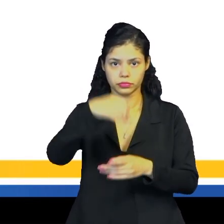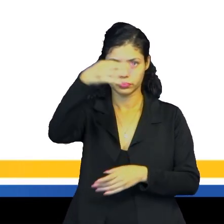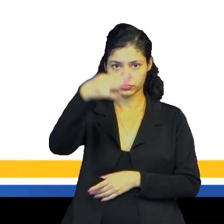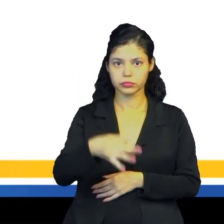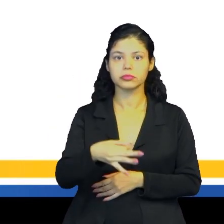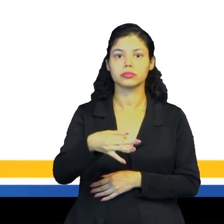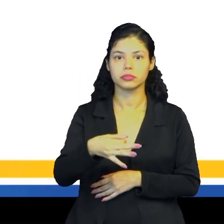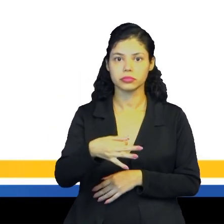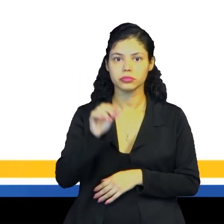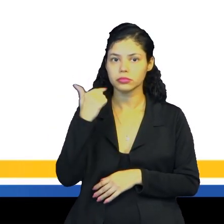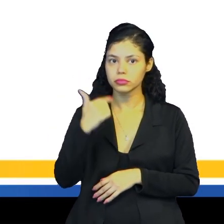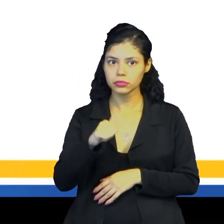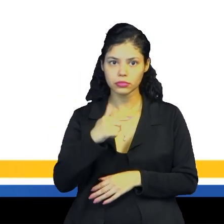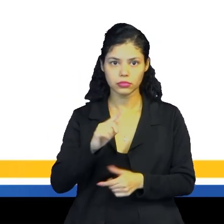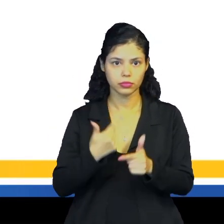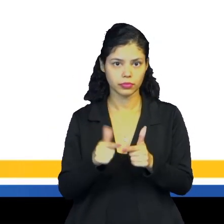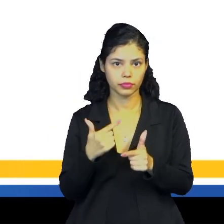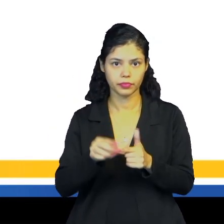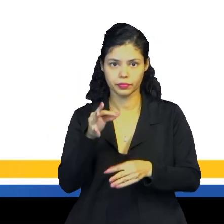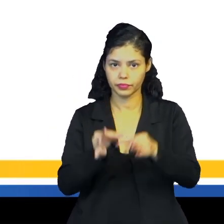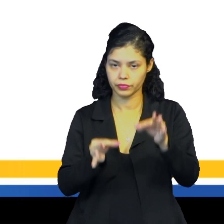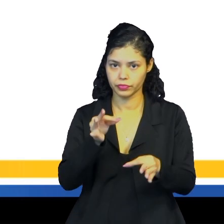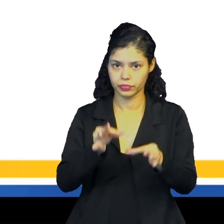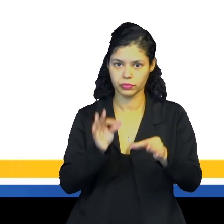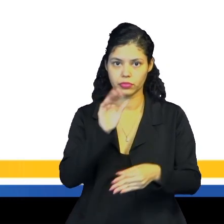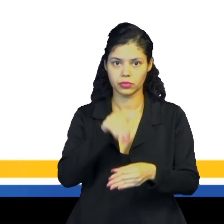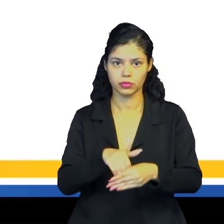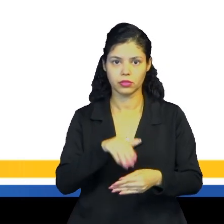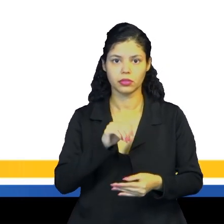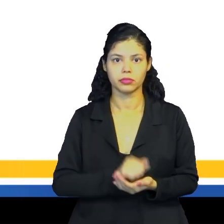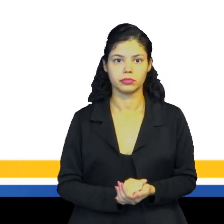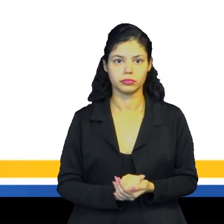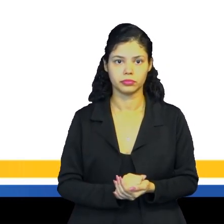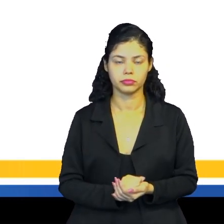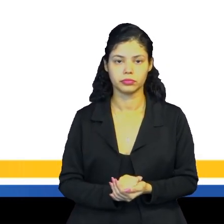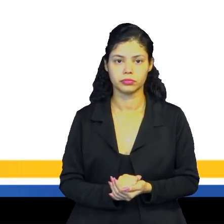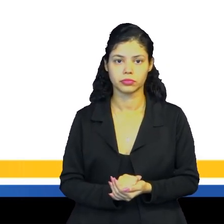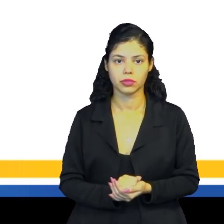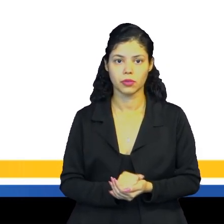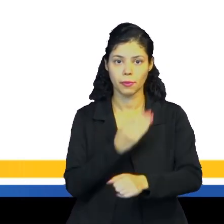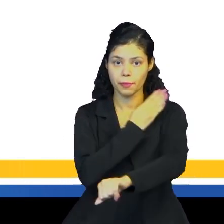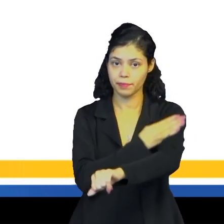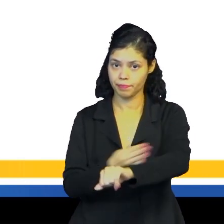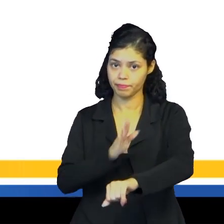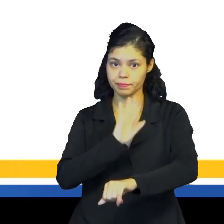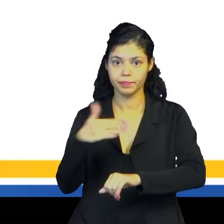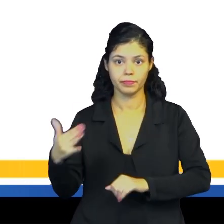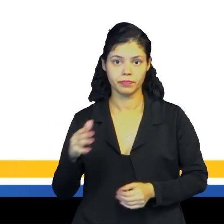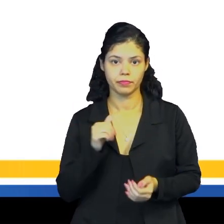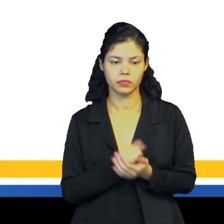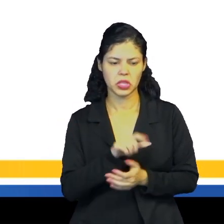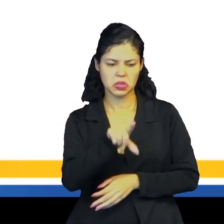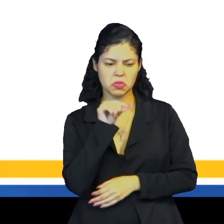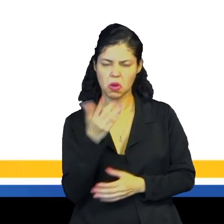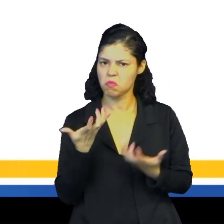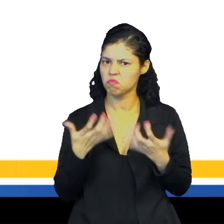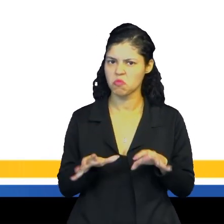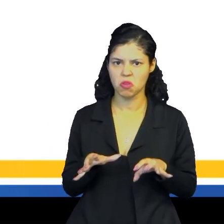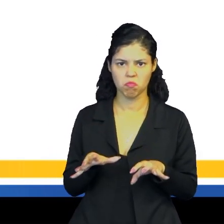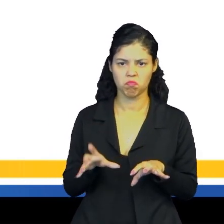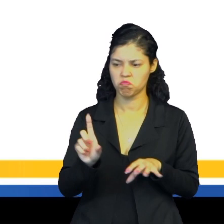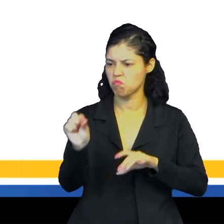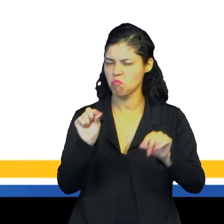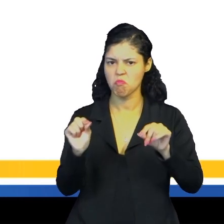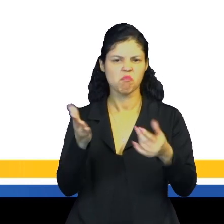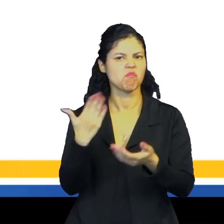o seu candidato não tem restrição na Justiça Eleitoral. Os votos brancos, né, quando o eleitor decide não votar em ninguém,